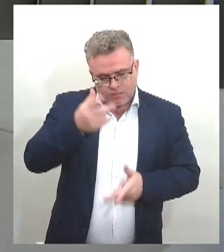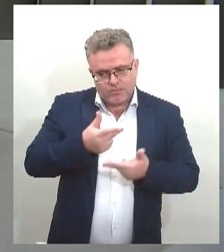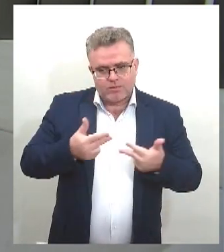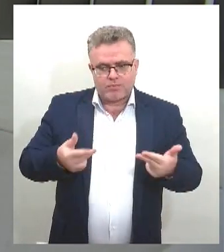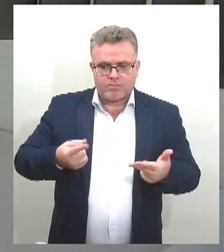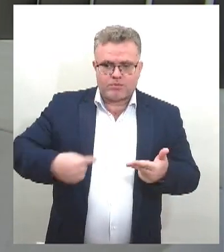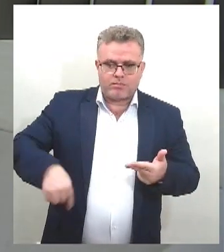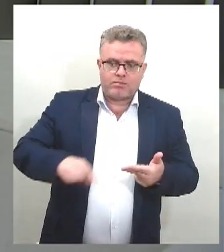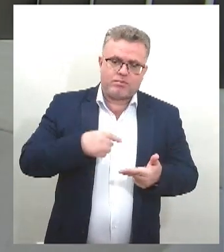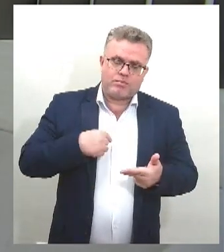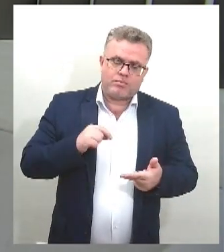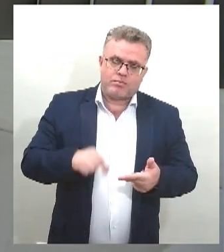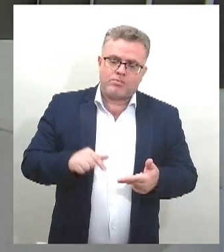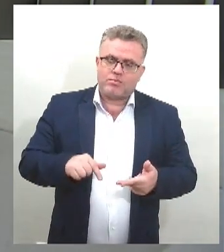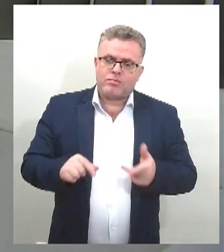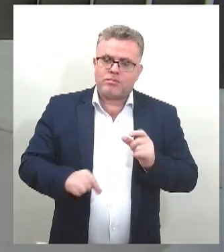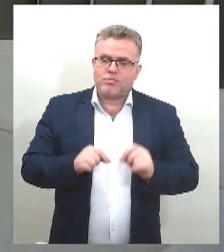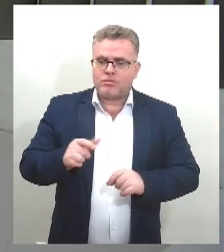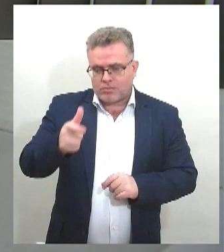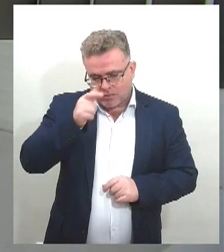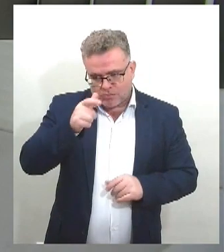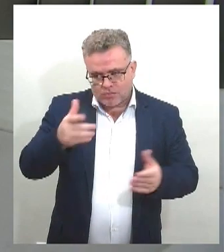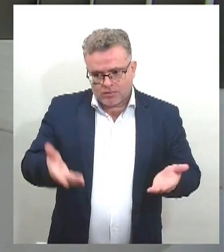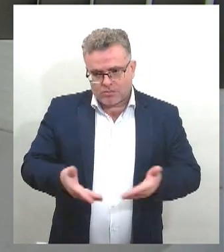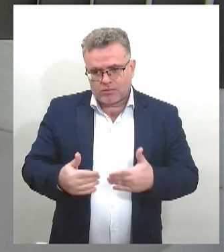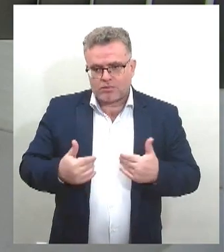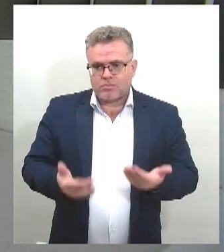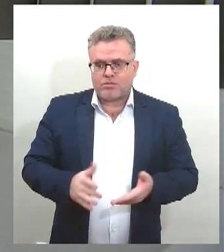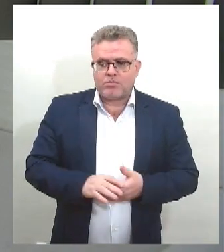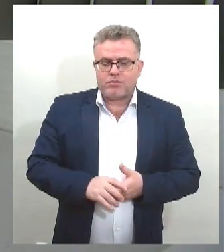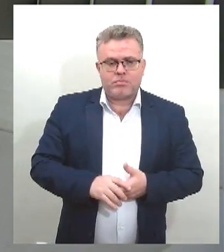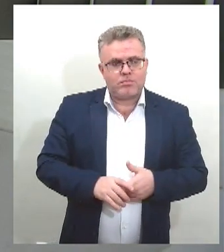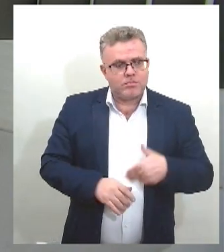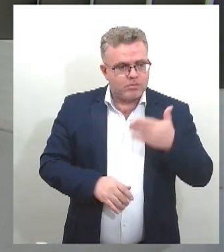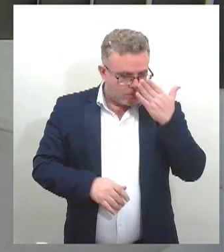que nos assiste nesse momento. Eu é que agradeço, estou sempre à disposição da TV Alesi.